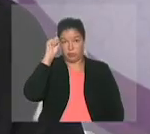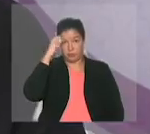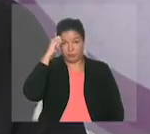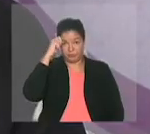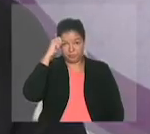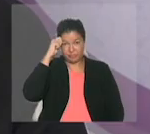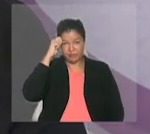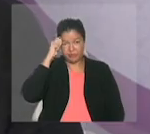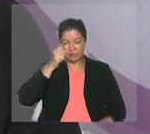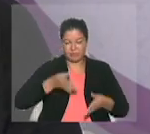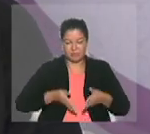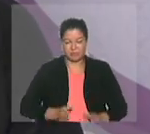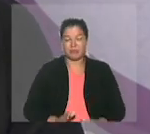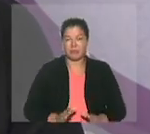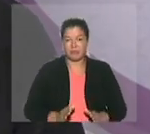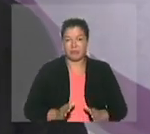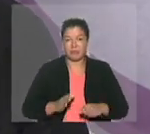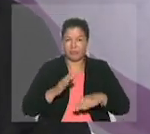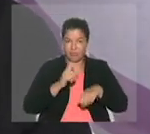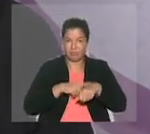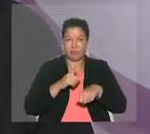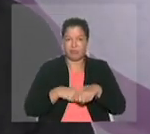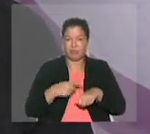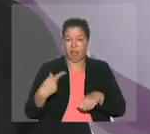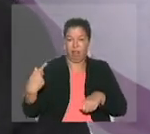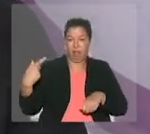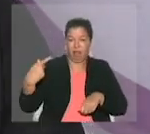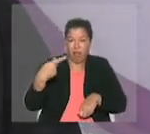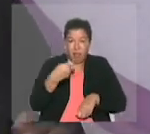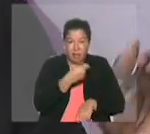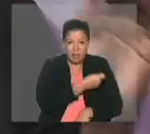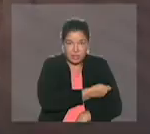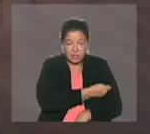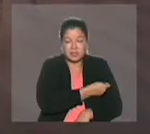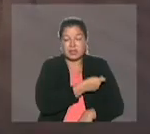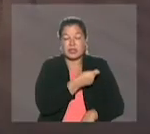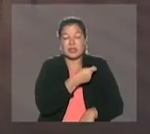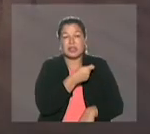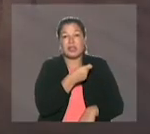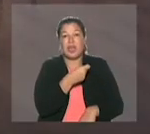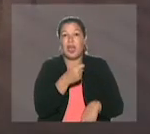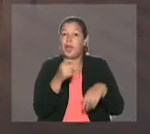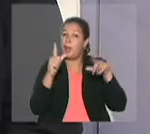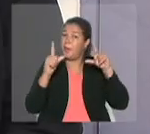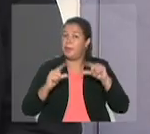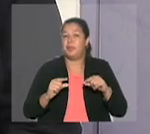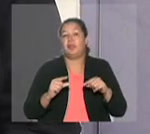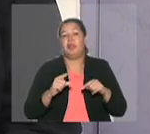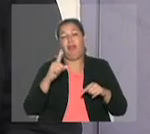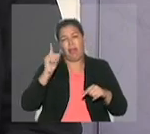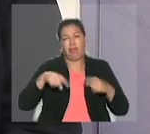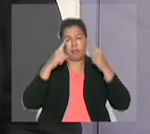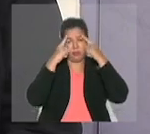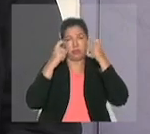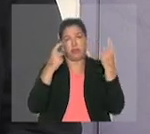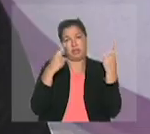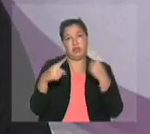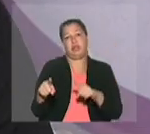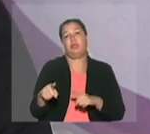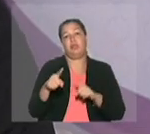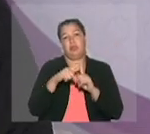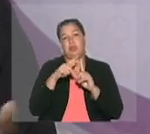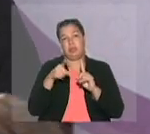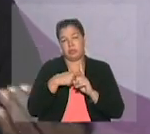que as não negras. Isso é racismo institucional, isso é uma realidade. E acaba sendo mais uma prática de violência obstétrica. De